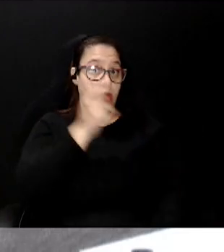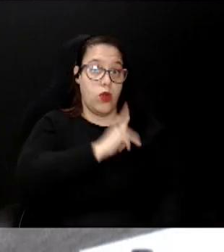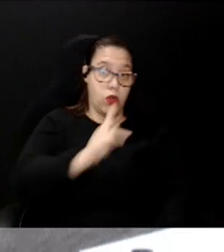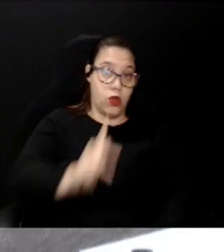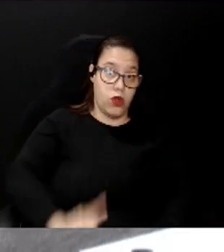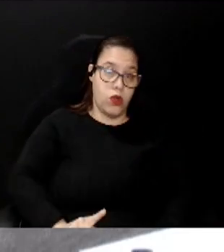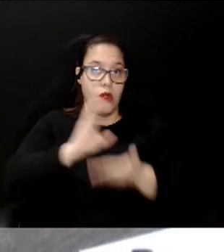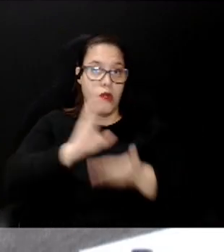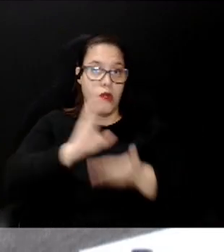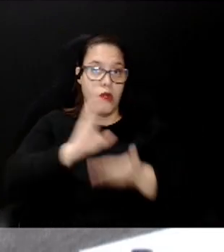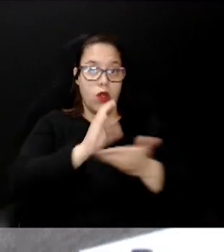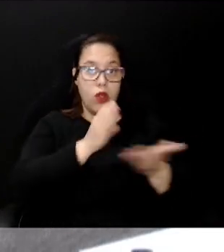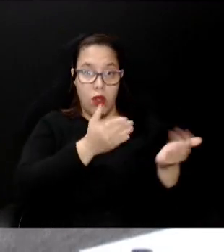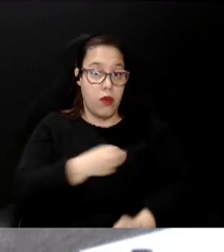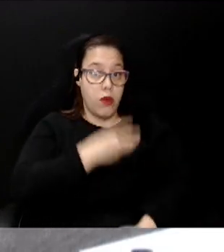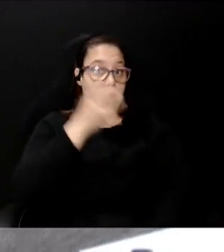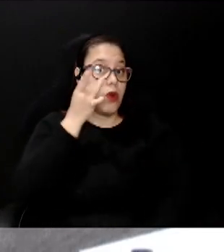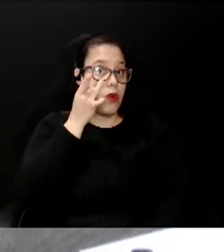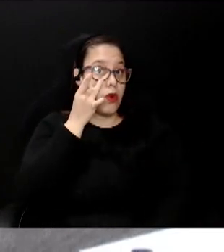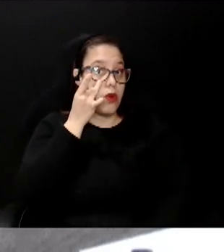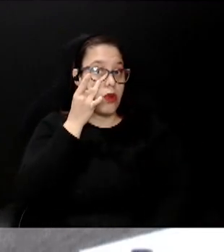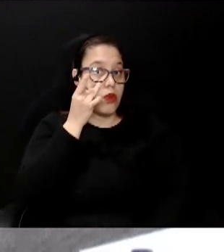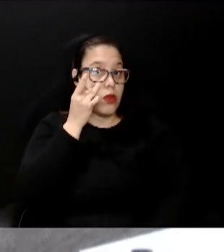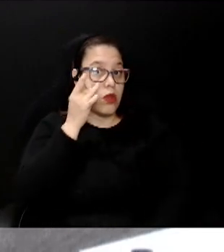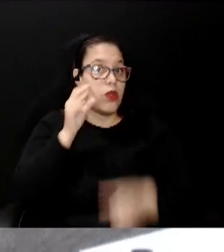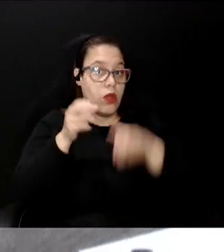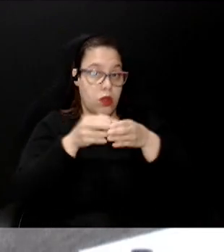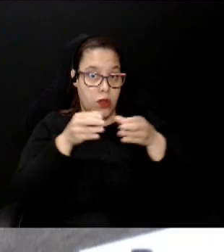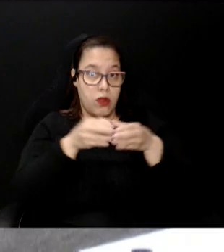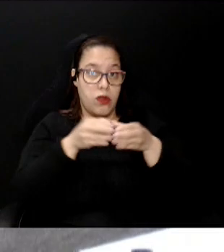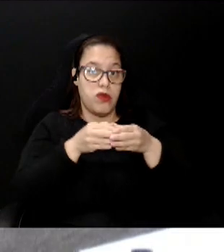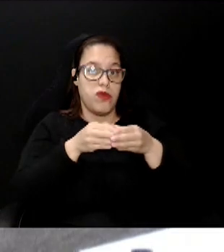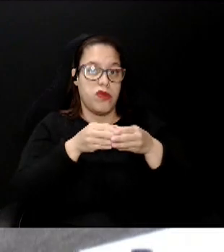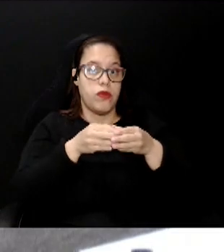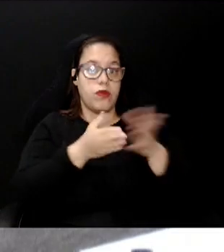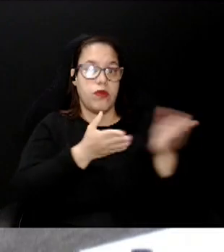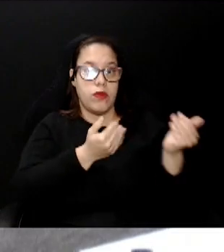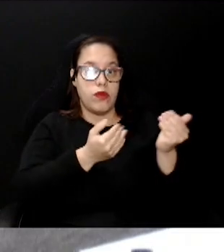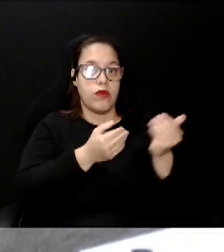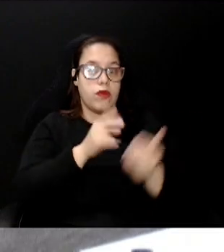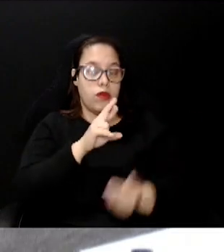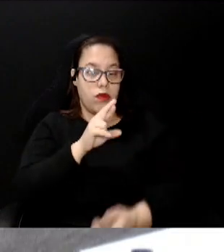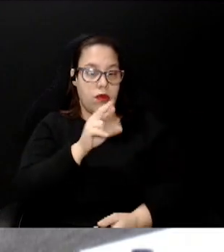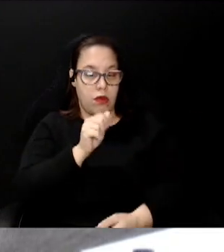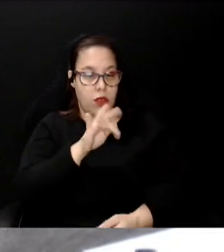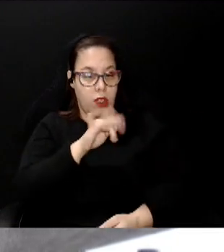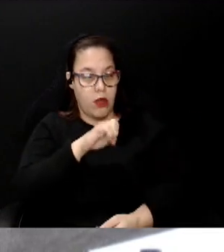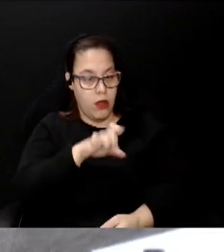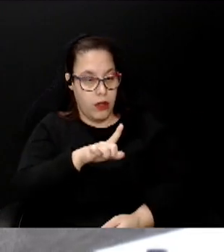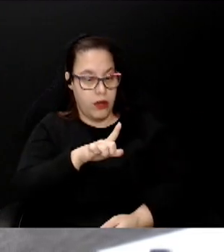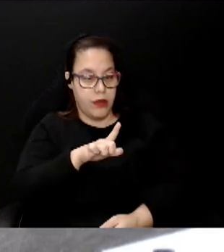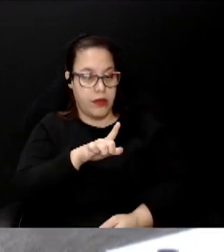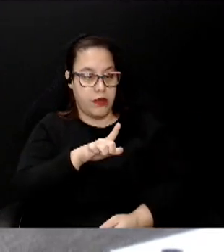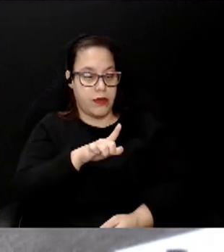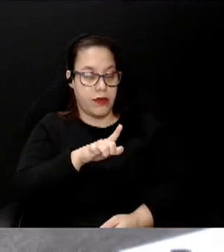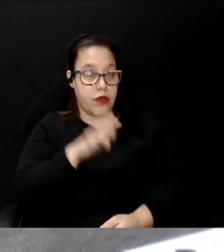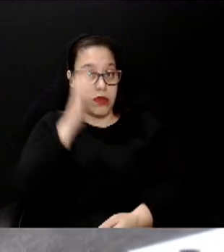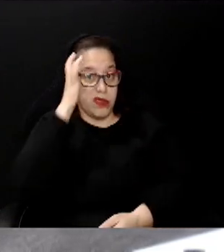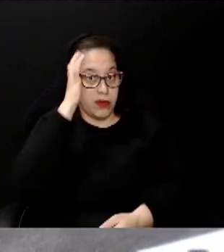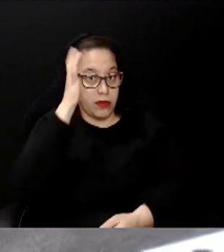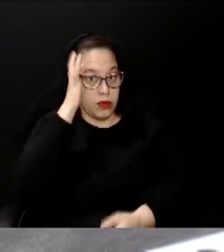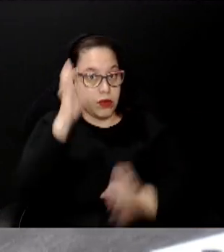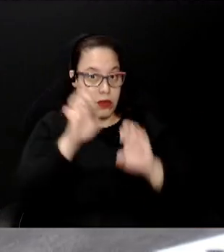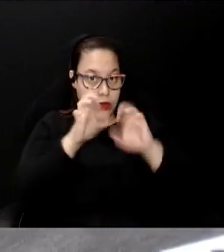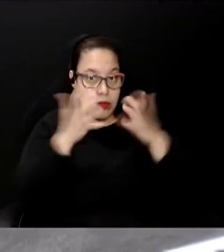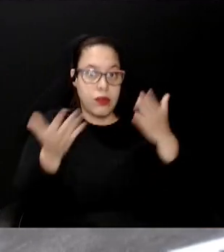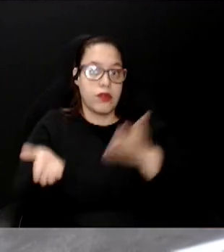estava presente, um membro do Conselho Municipal da Juventude, que é o Rafael Martins, idealizou o evento e trouxe para